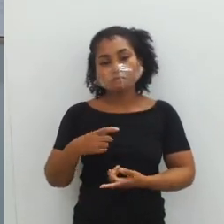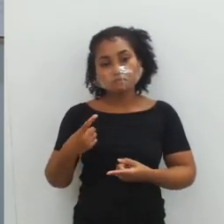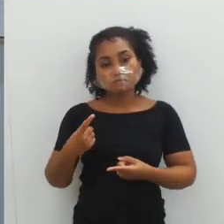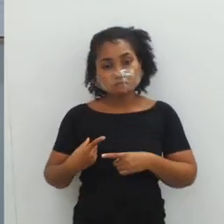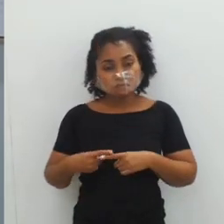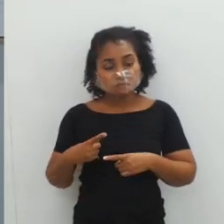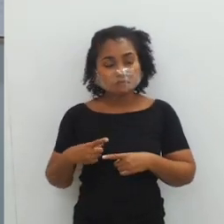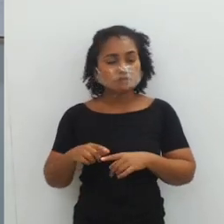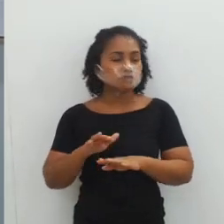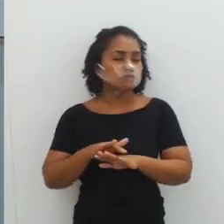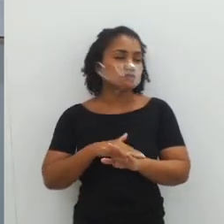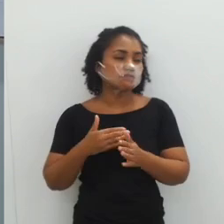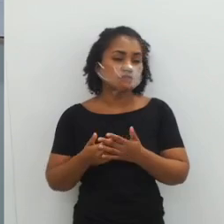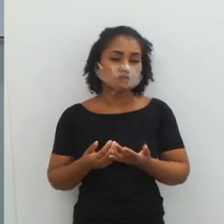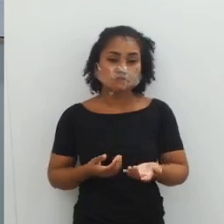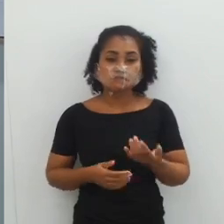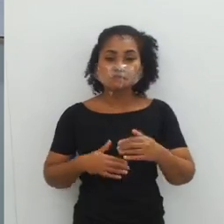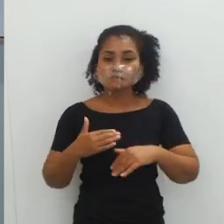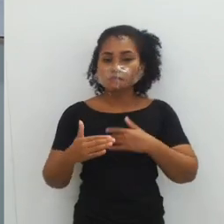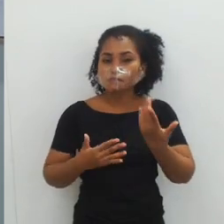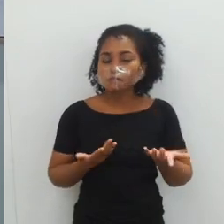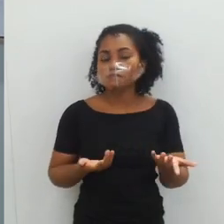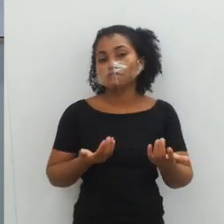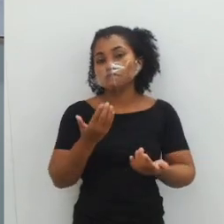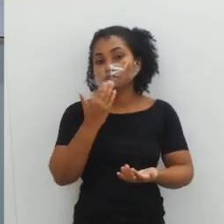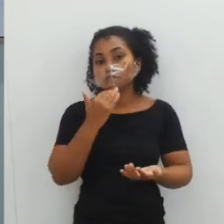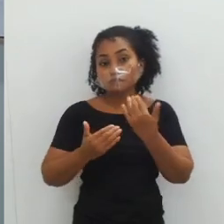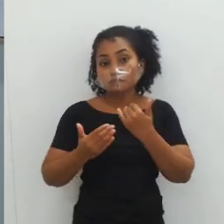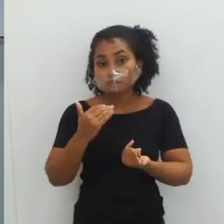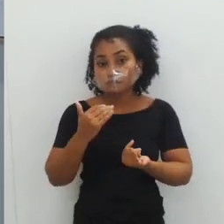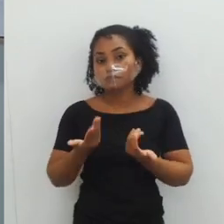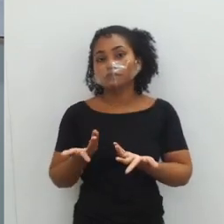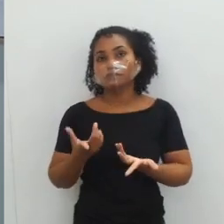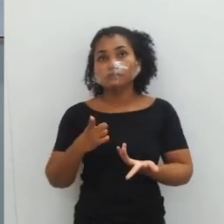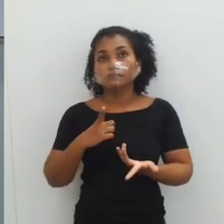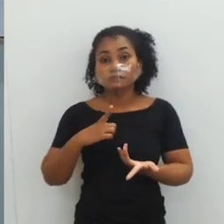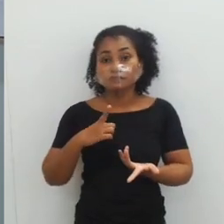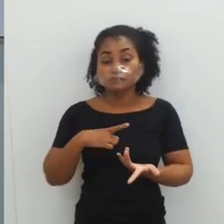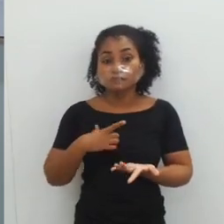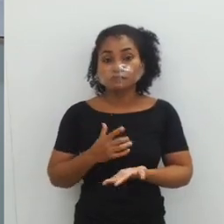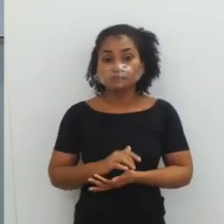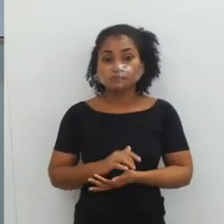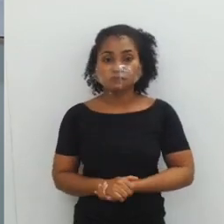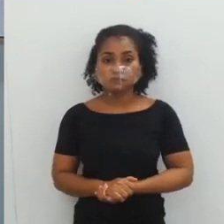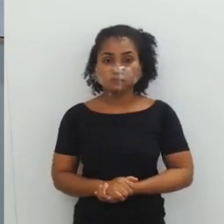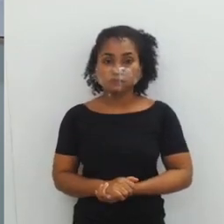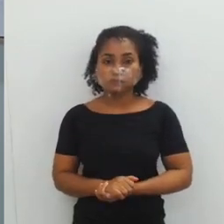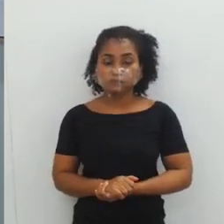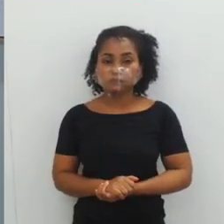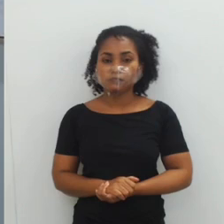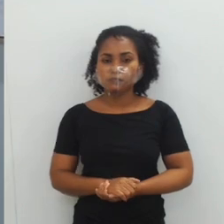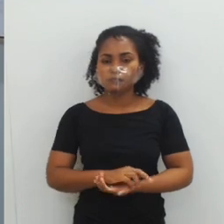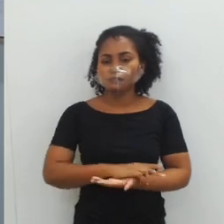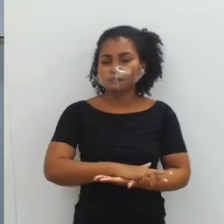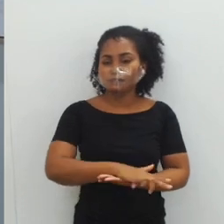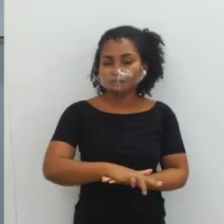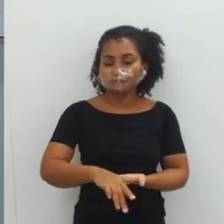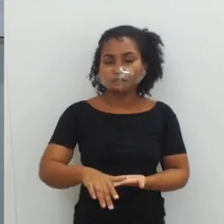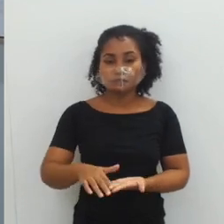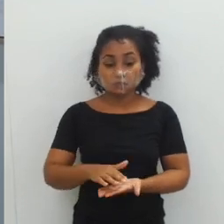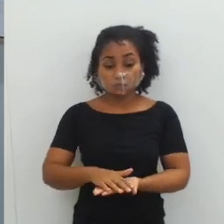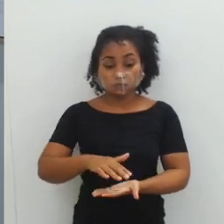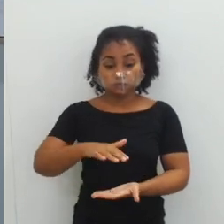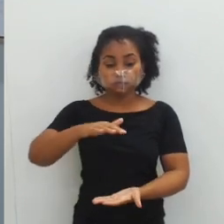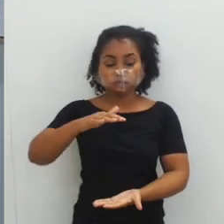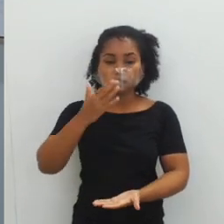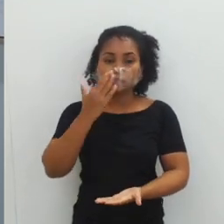com toda a produção de alimentos já mecanizada, que a gente tem muita produção de